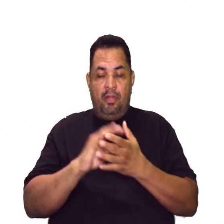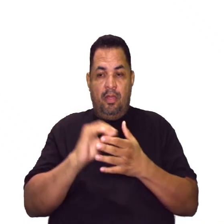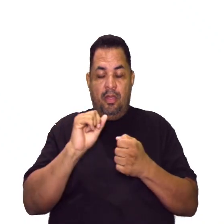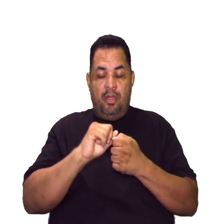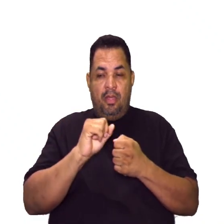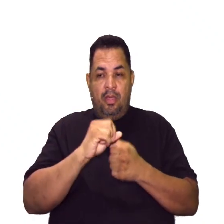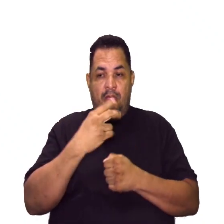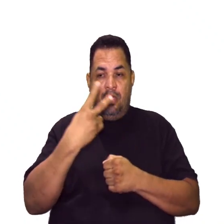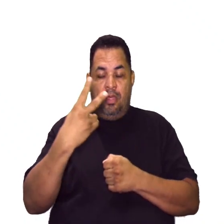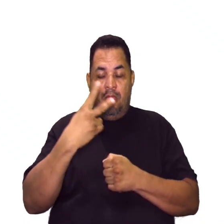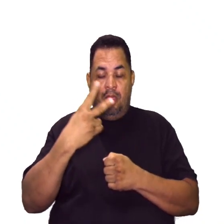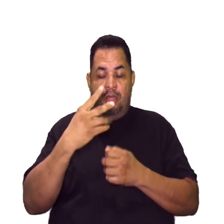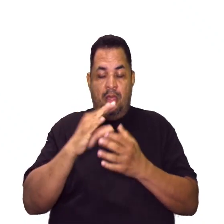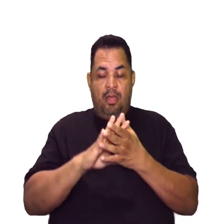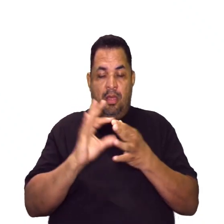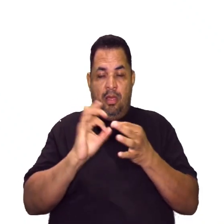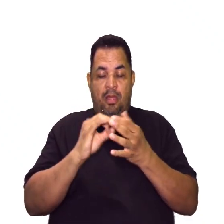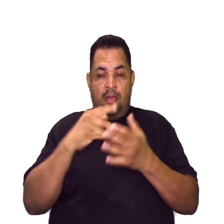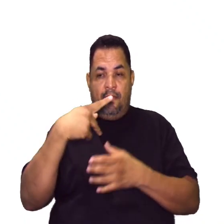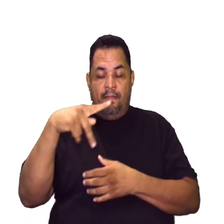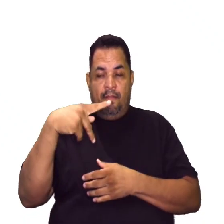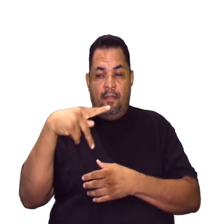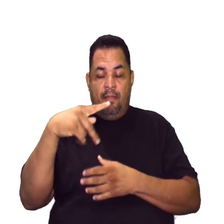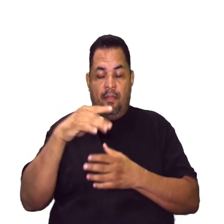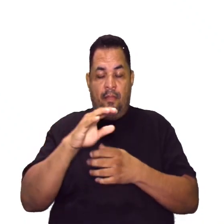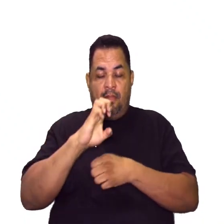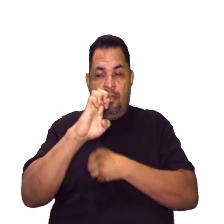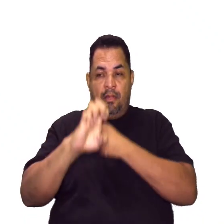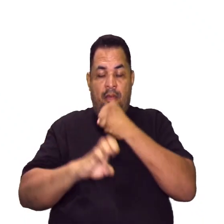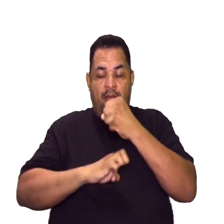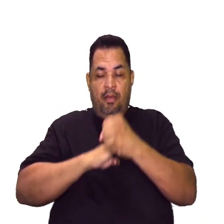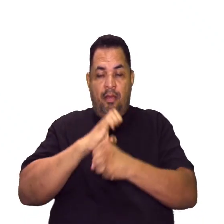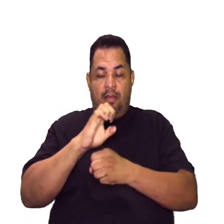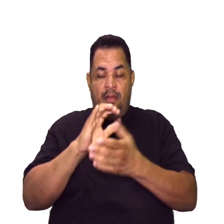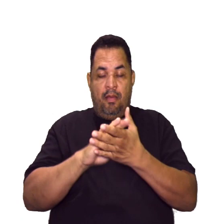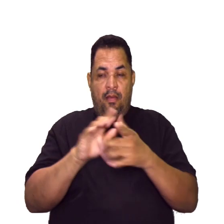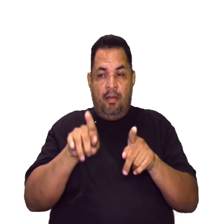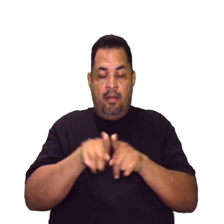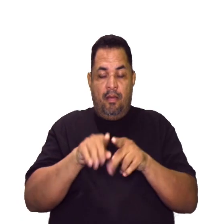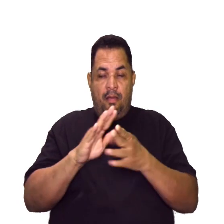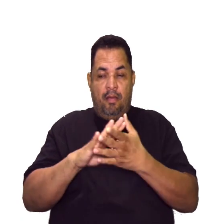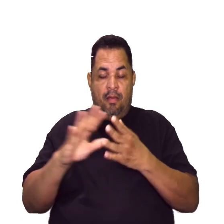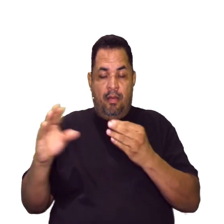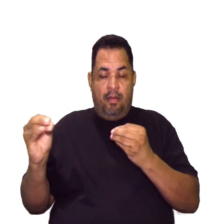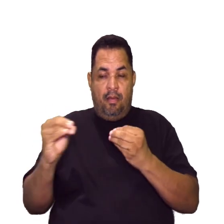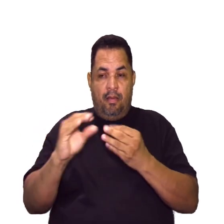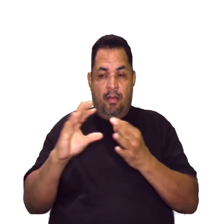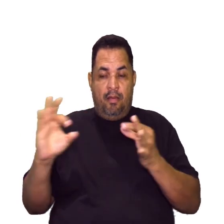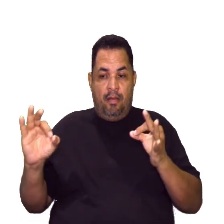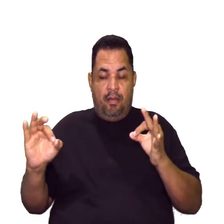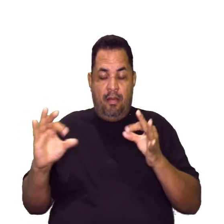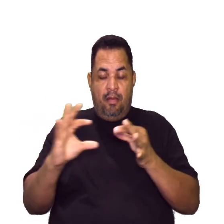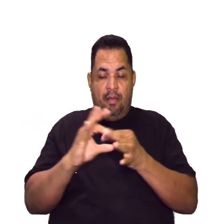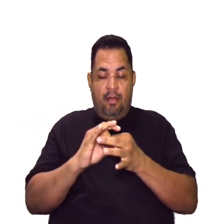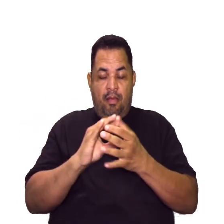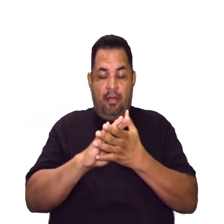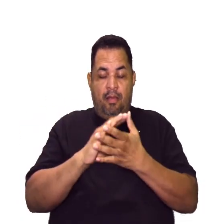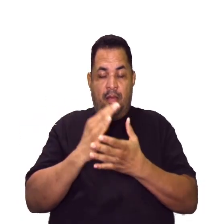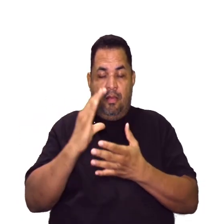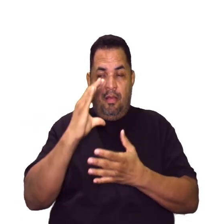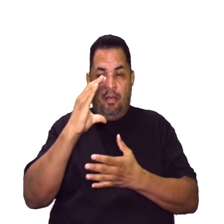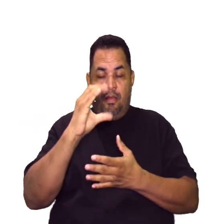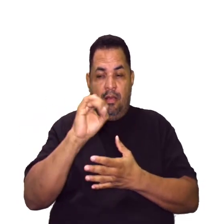faz 2 ligações comuns e o par de elétrons do oxigênio ele vem como ligação dativa para o